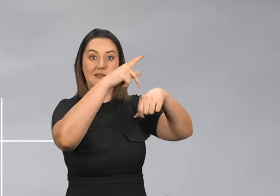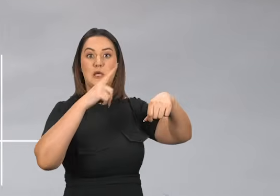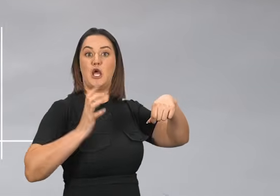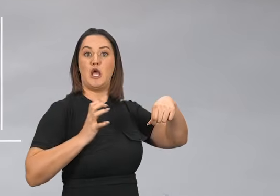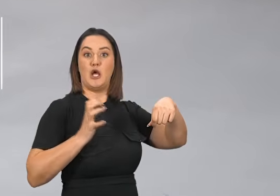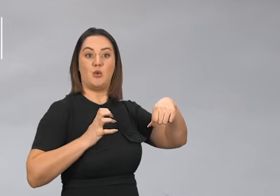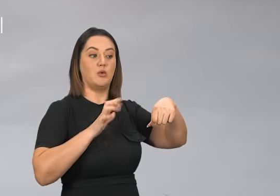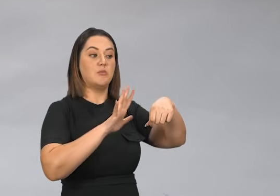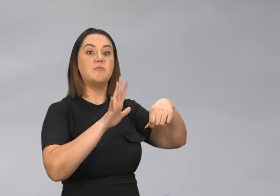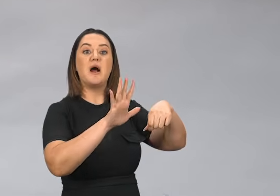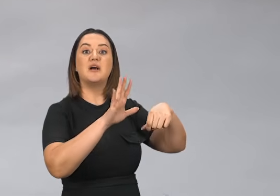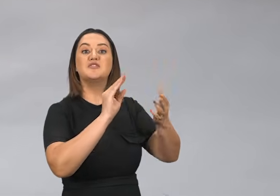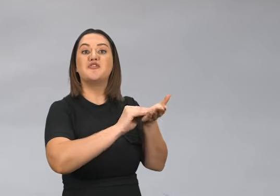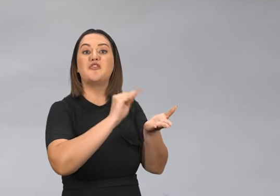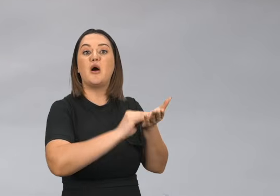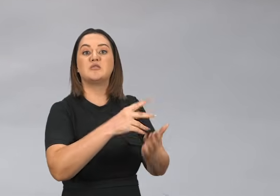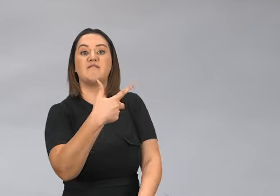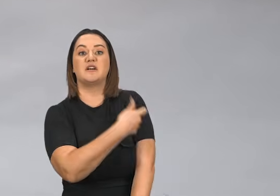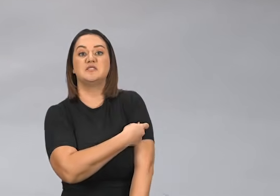tem vacina.